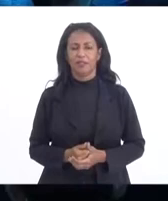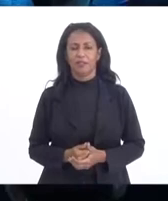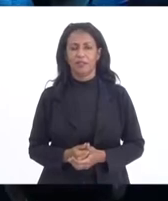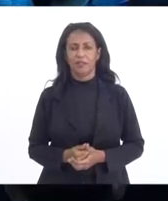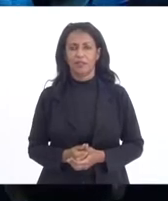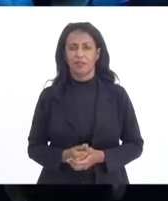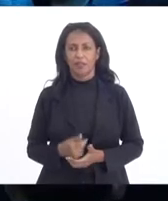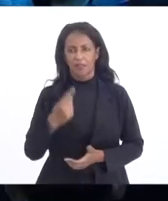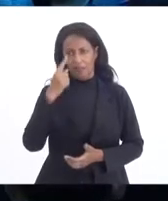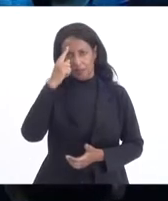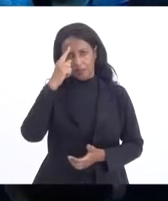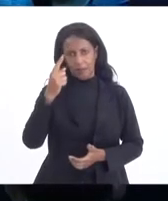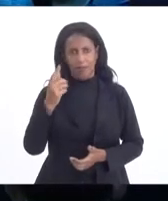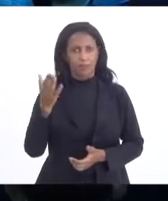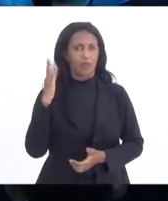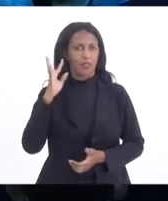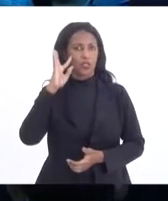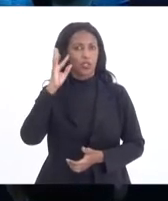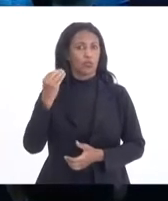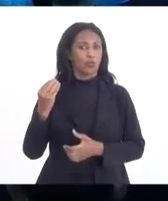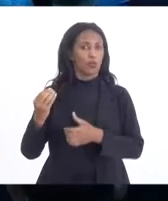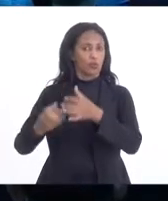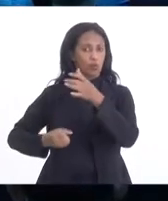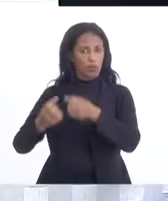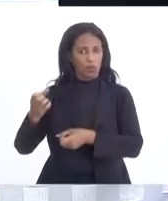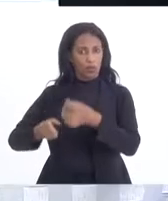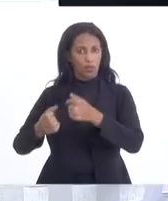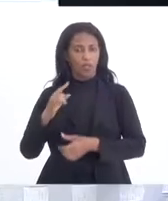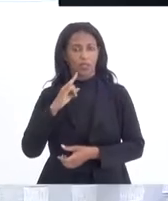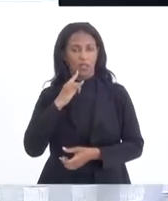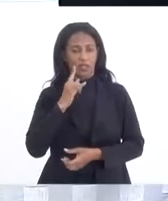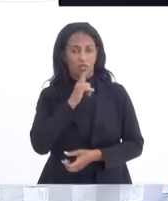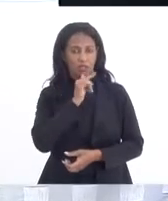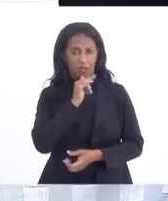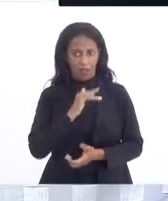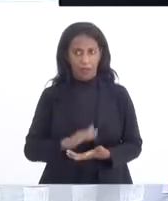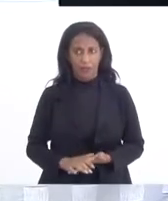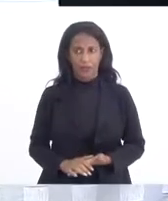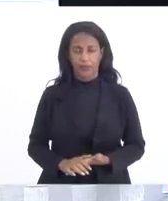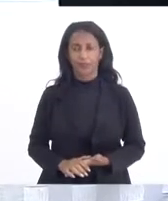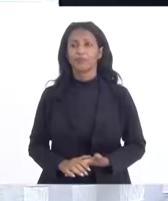Semana que passou, nós resolvemos uma questão do leite, da cachaça e da água.